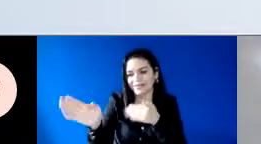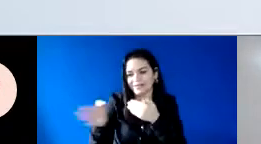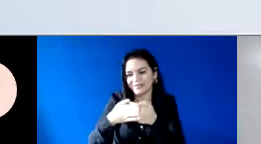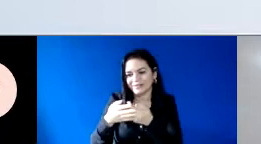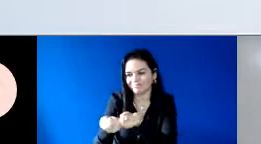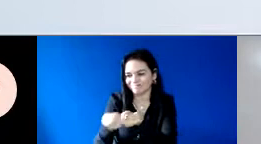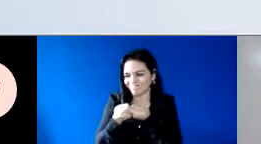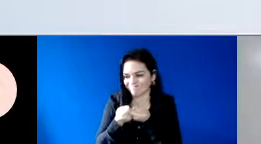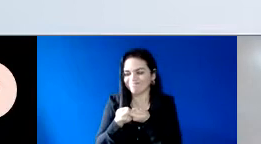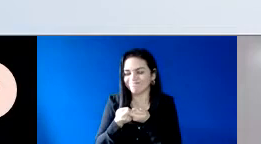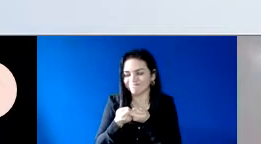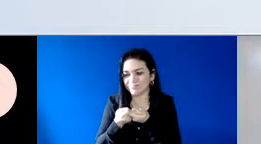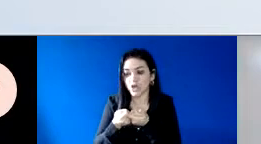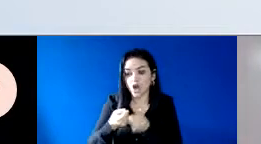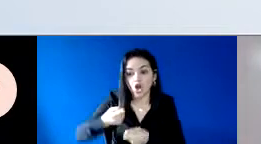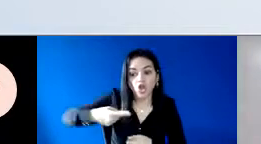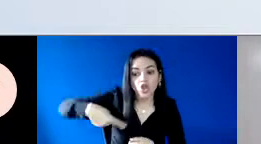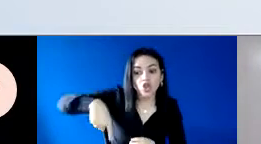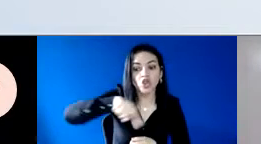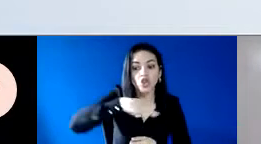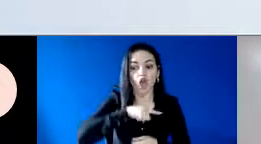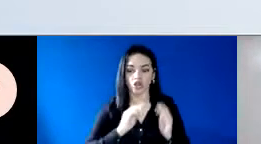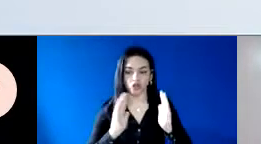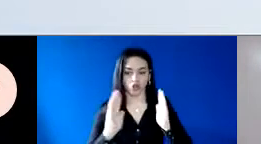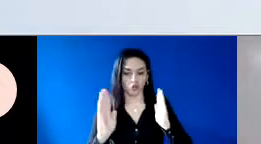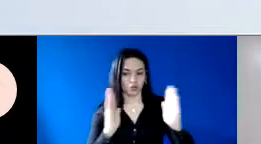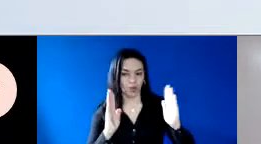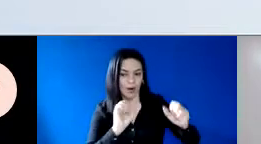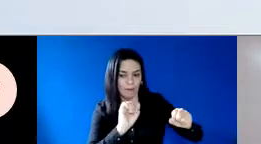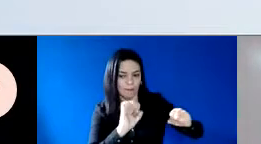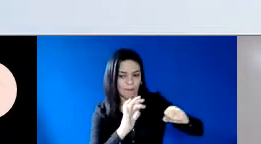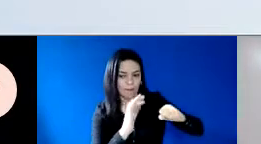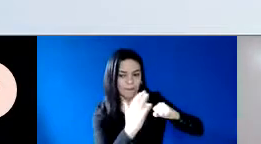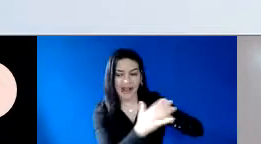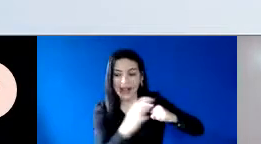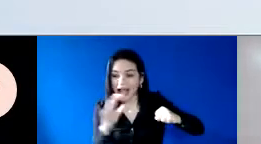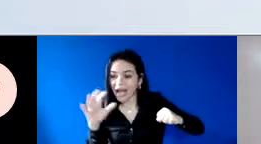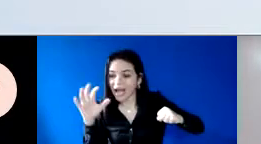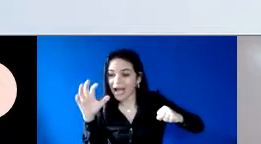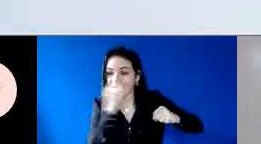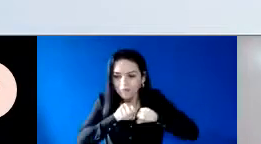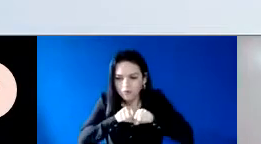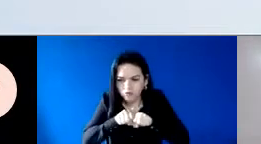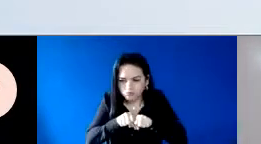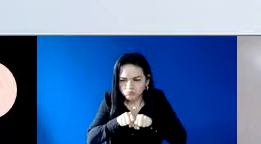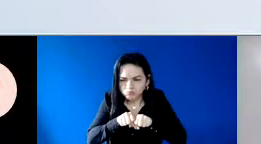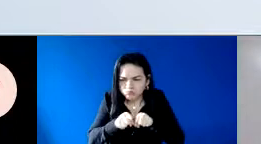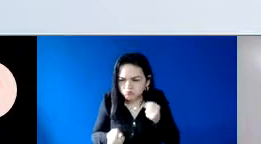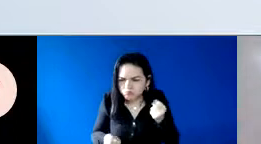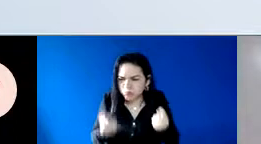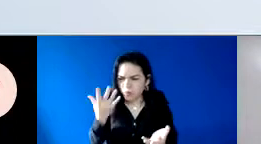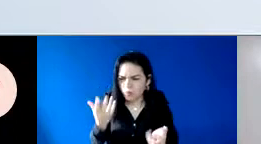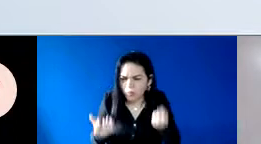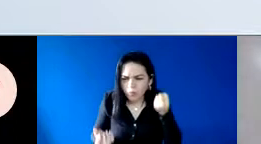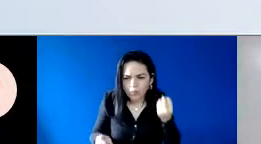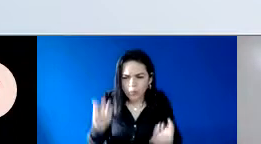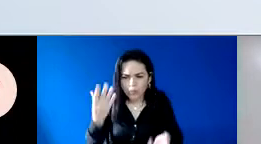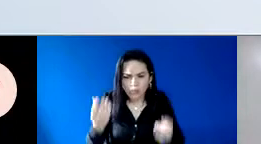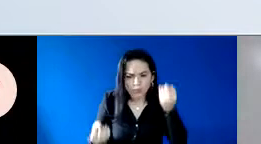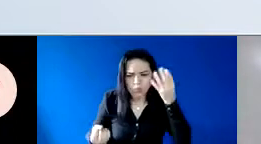Nós fomos o estado que, durante a pandemia, mais rápido fez expansão de leitos de enfermaria e de